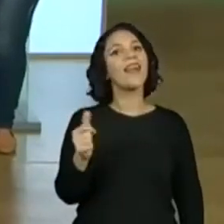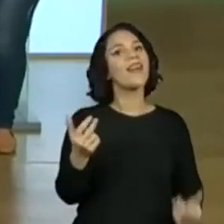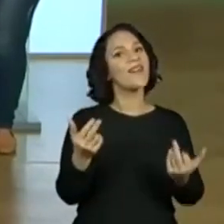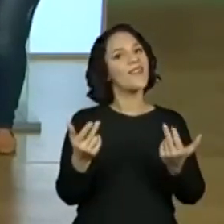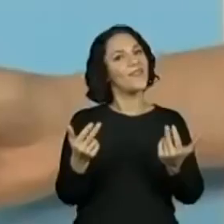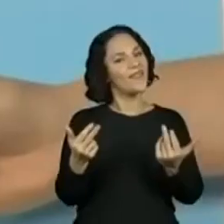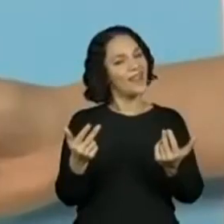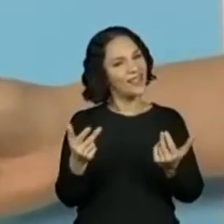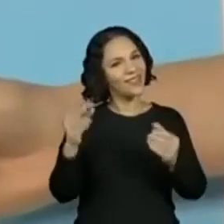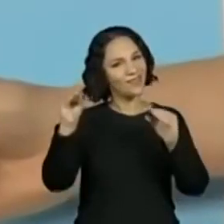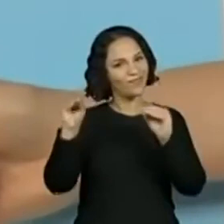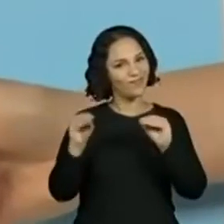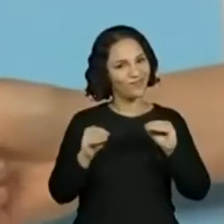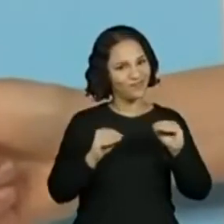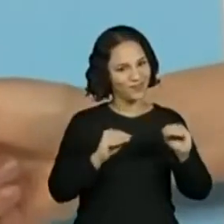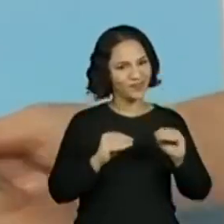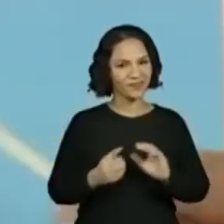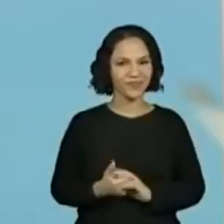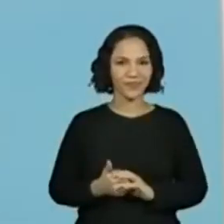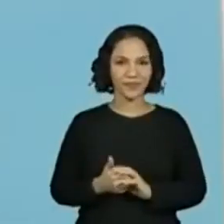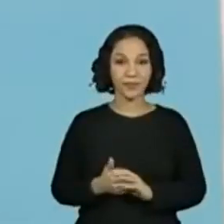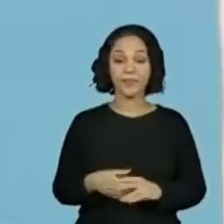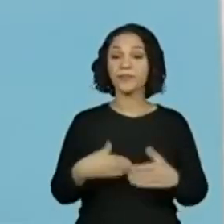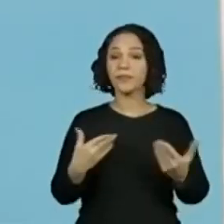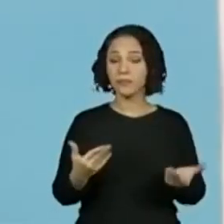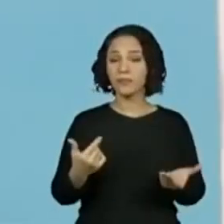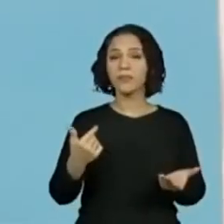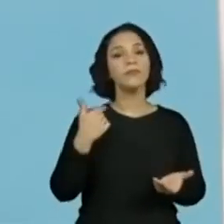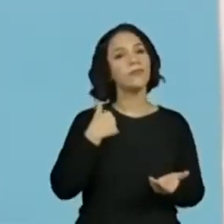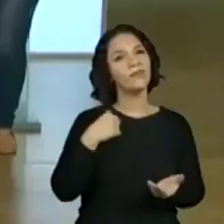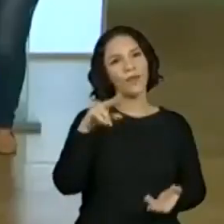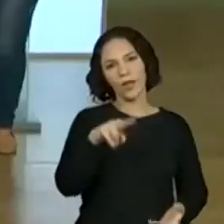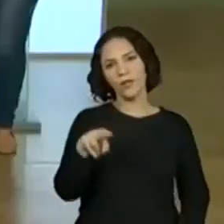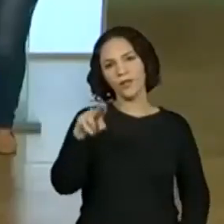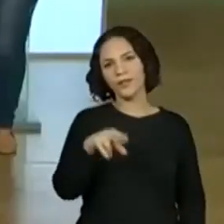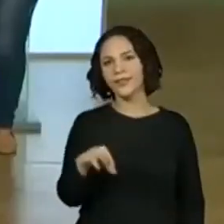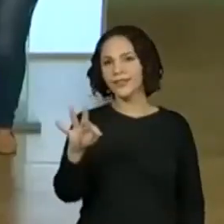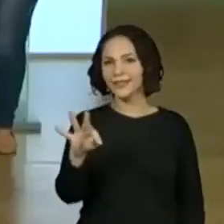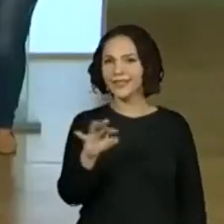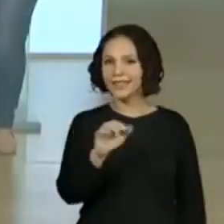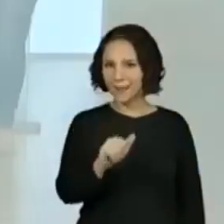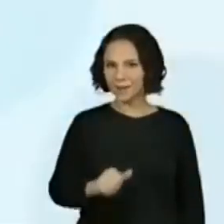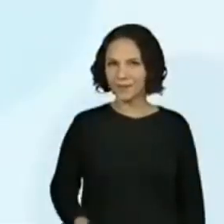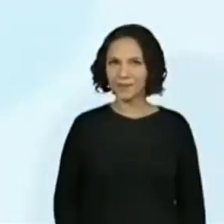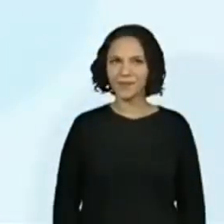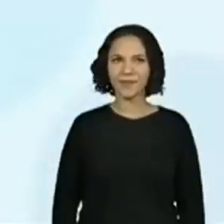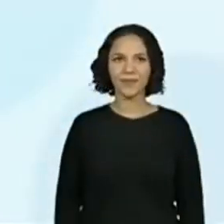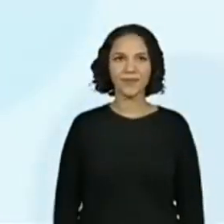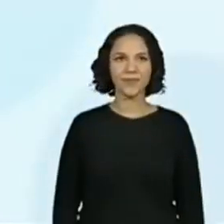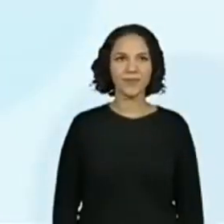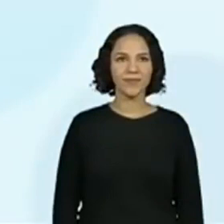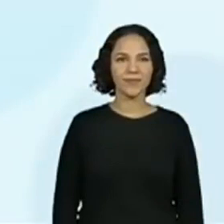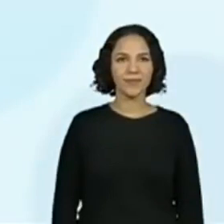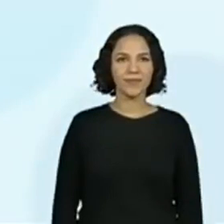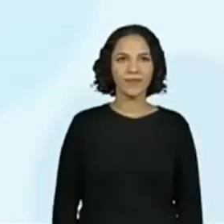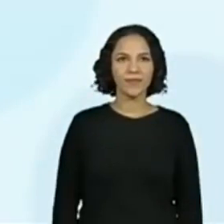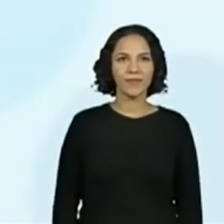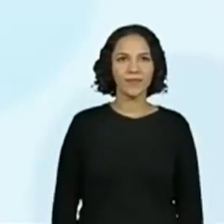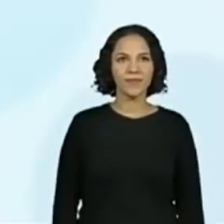Tá. Tá. Então, eu vou usar o T e o A. Isso, T e A. Tá.